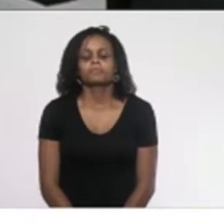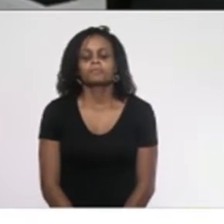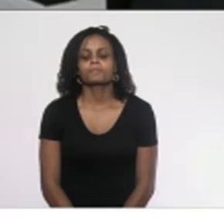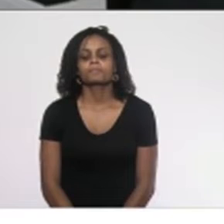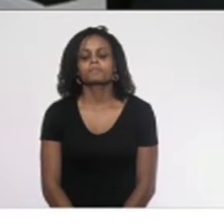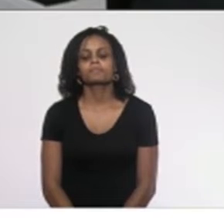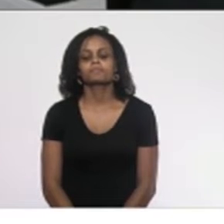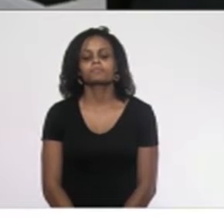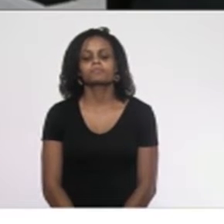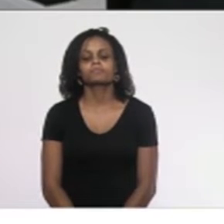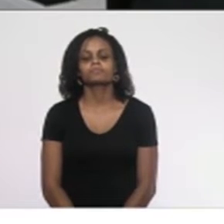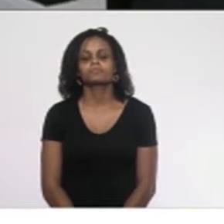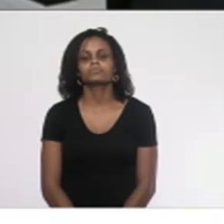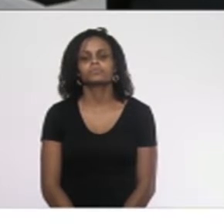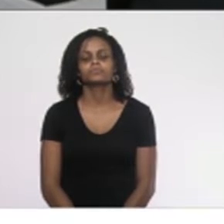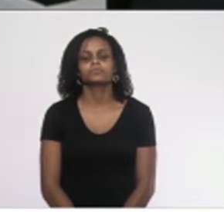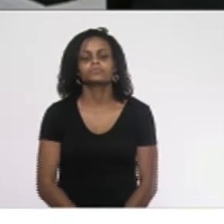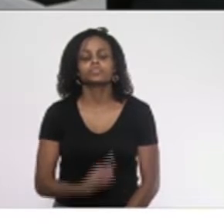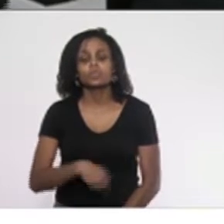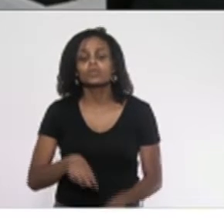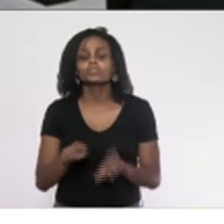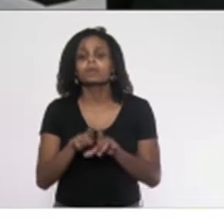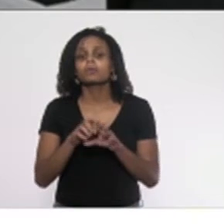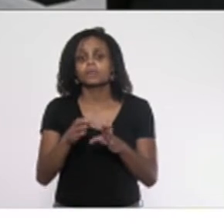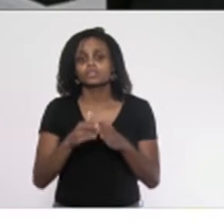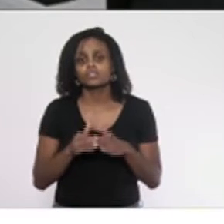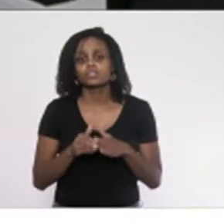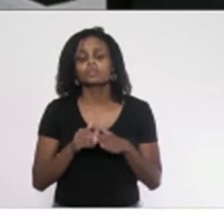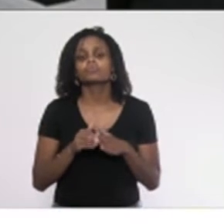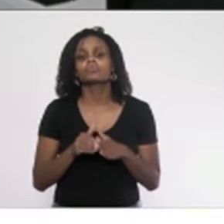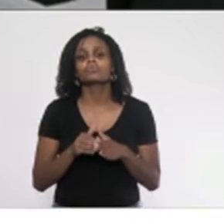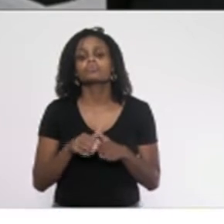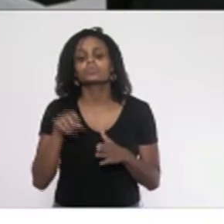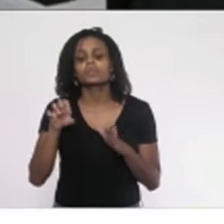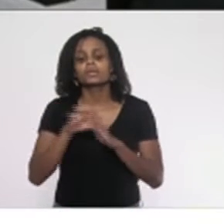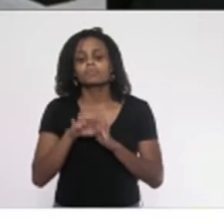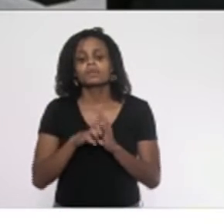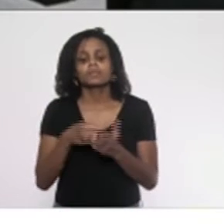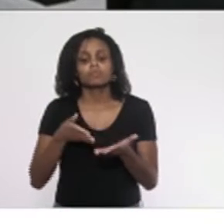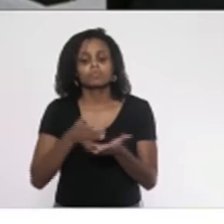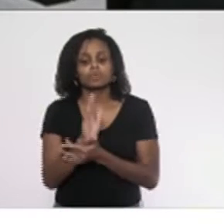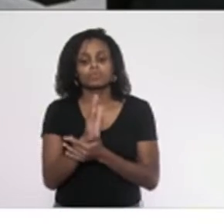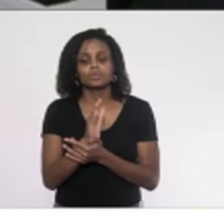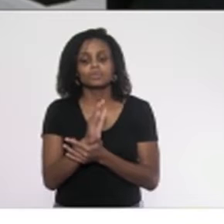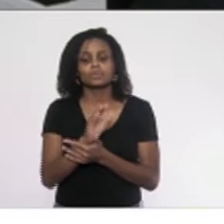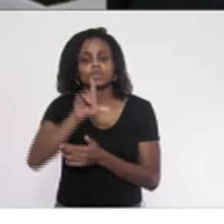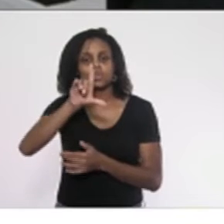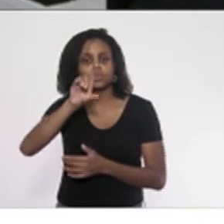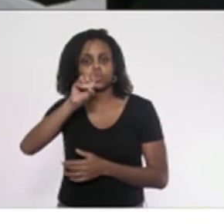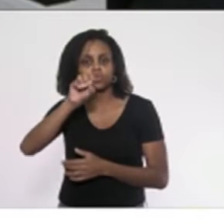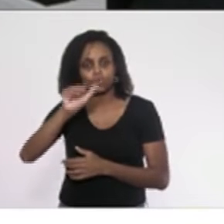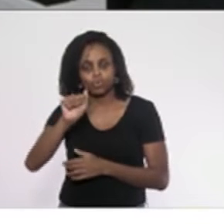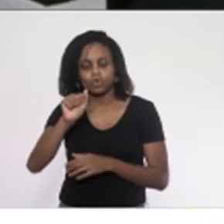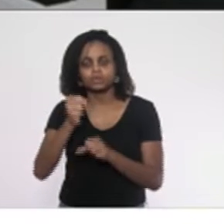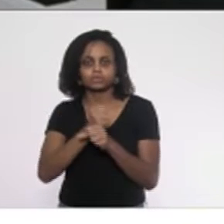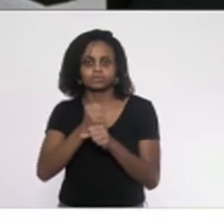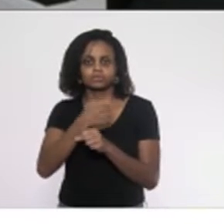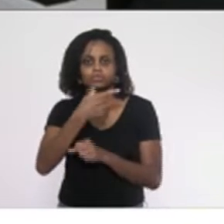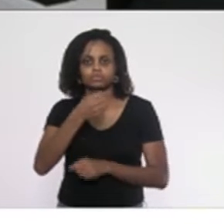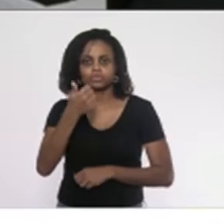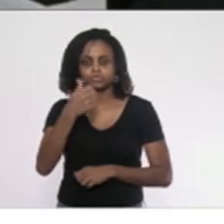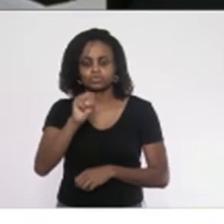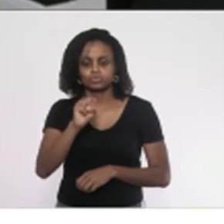Então, nós também solicitamos que essa emenda foi aprovada na LOA de 2018 e